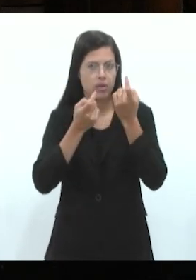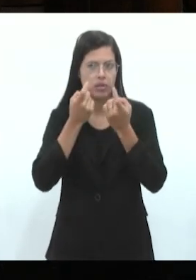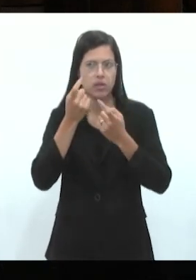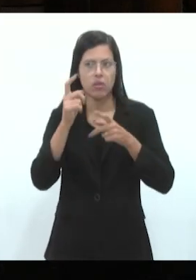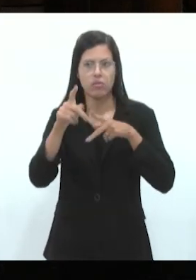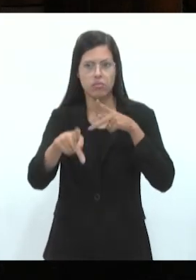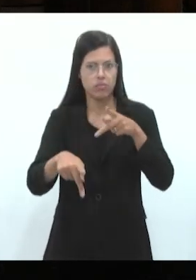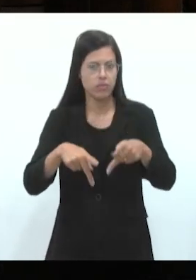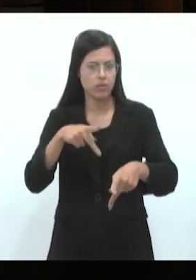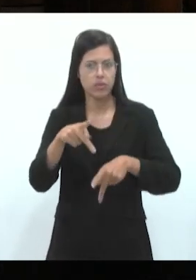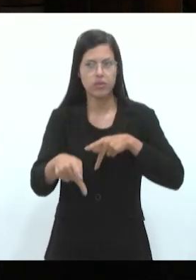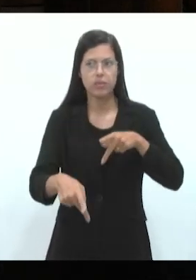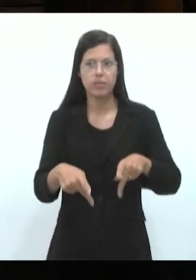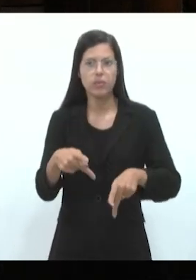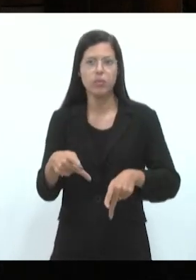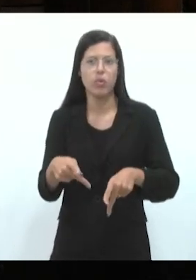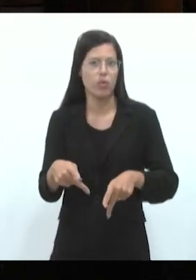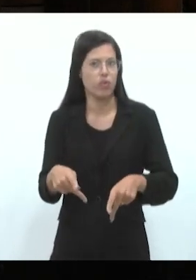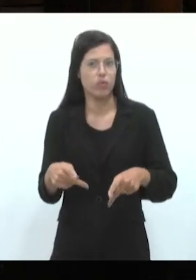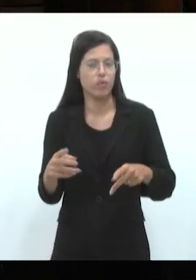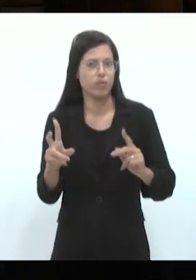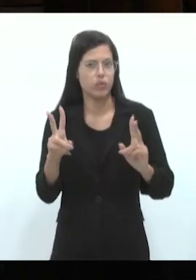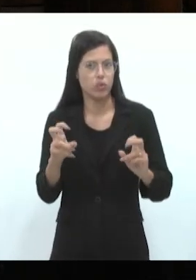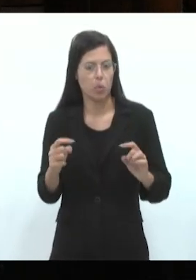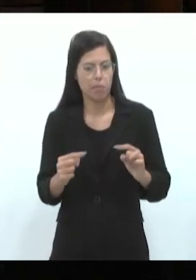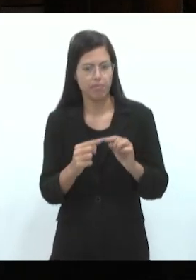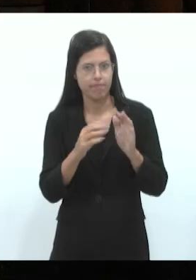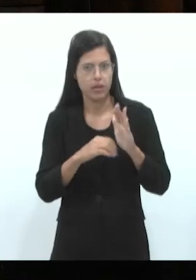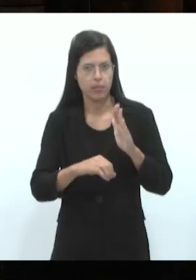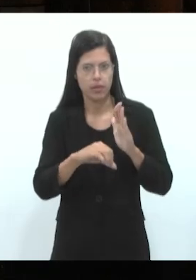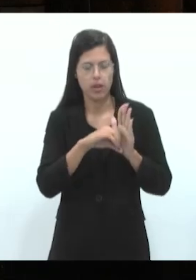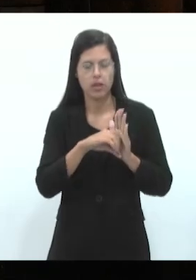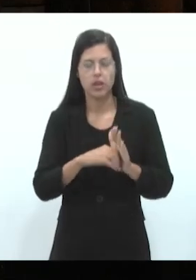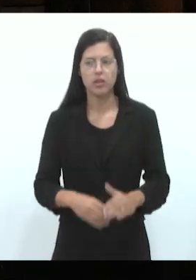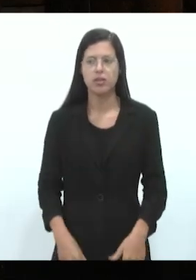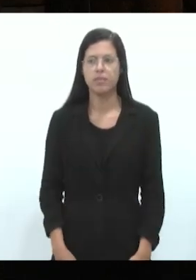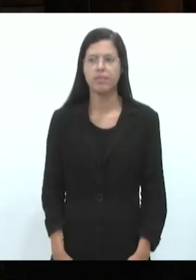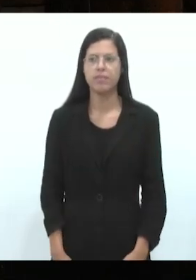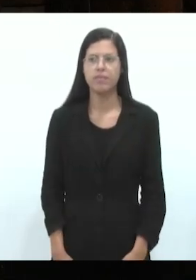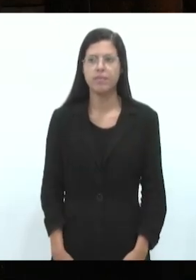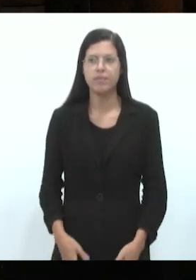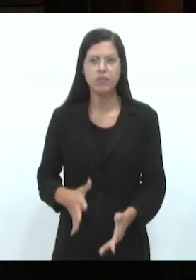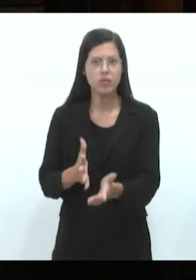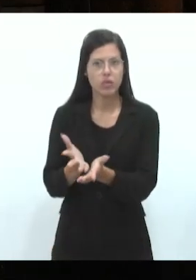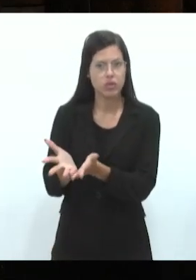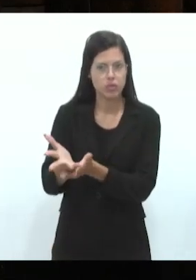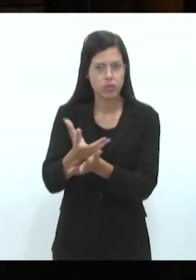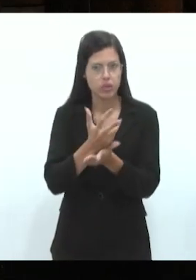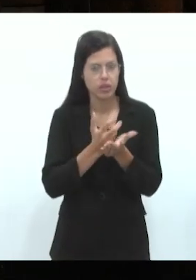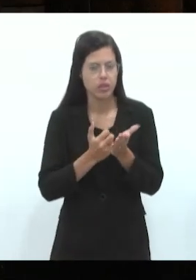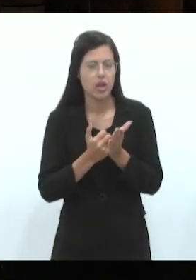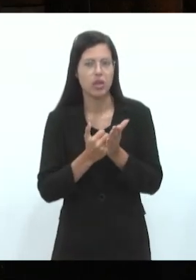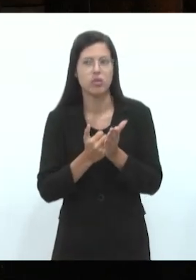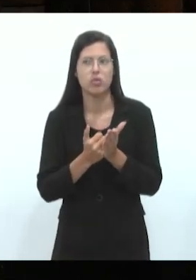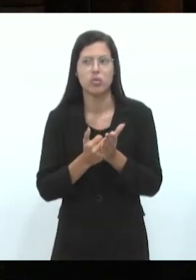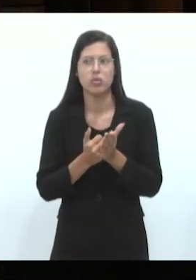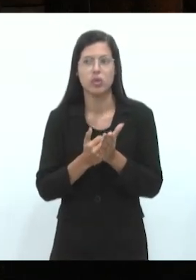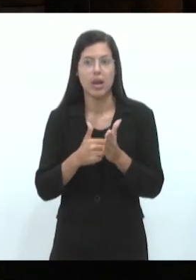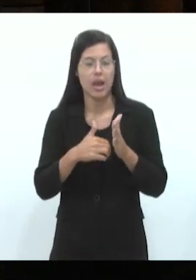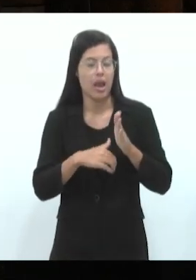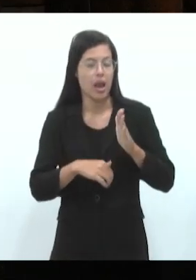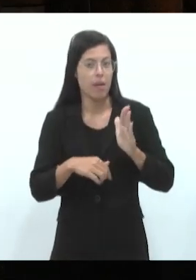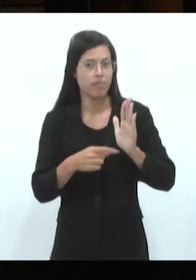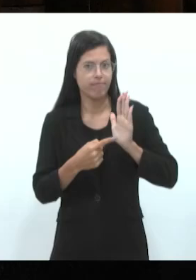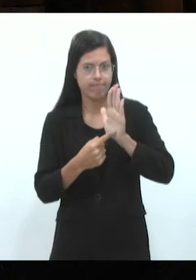população regional com a criminalidade. E alguns dados se destacam. A